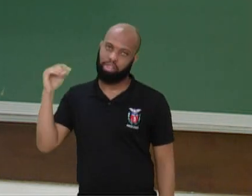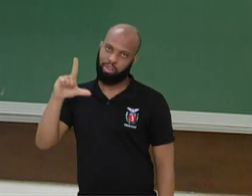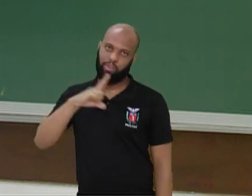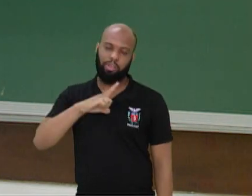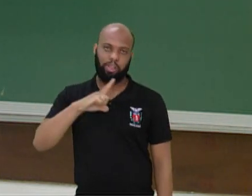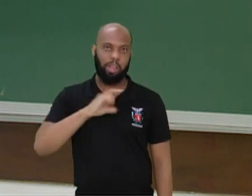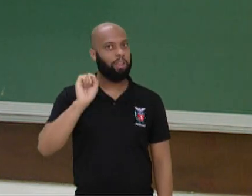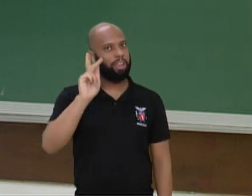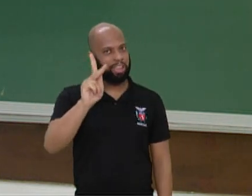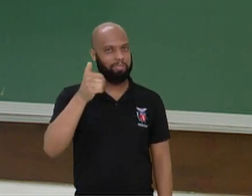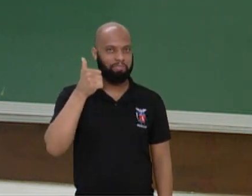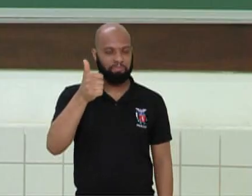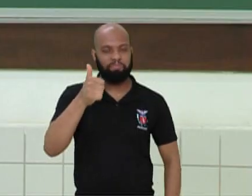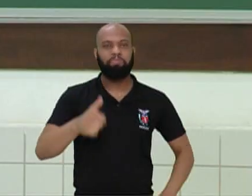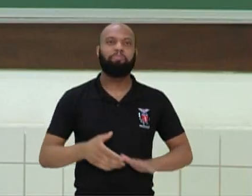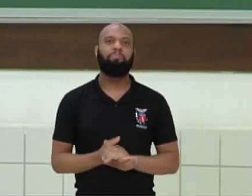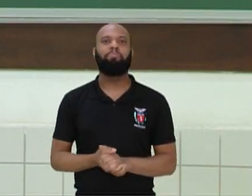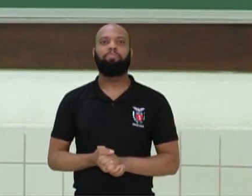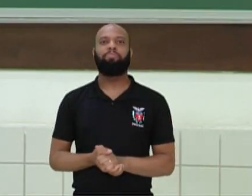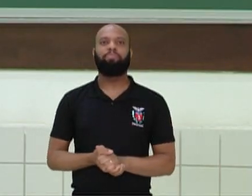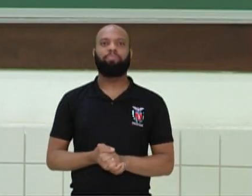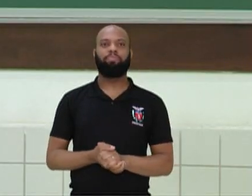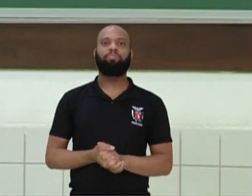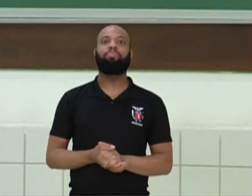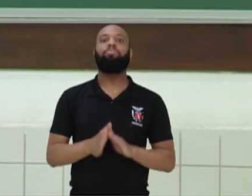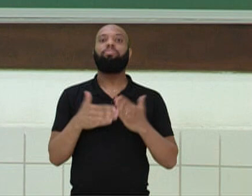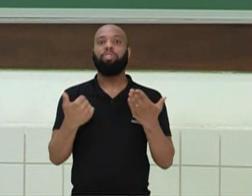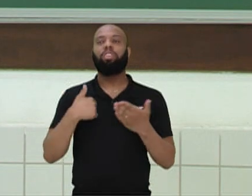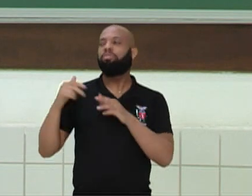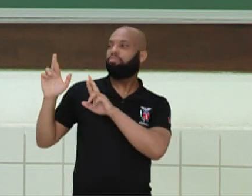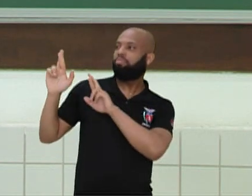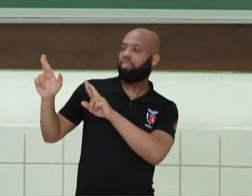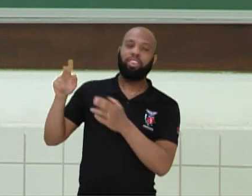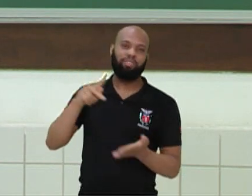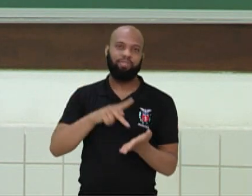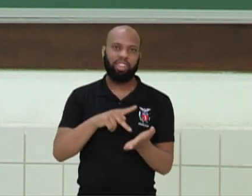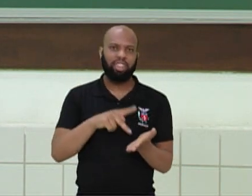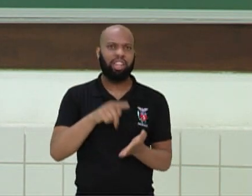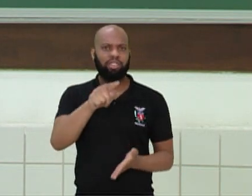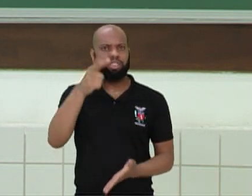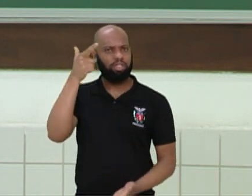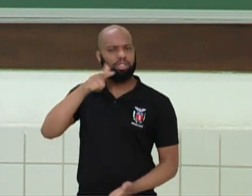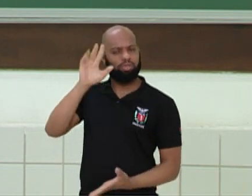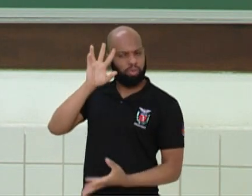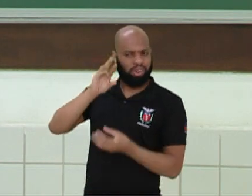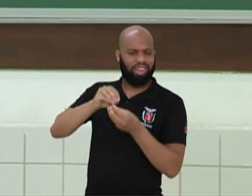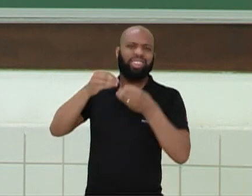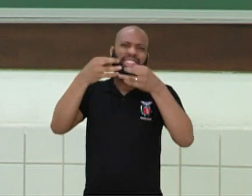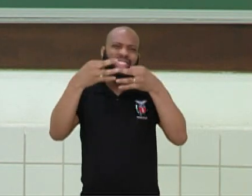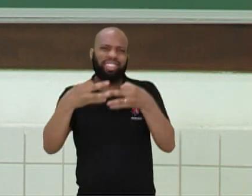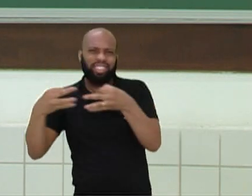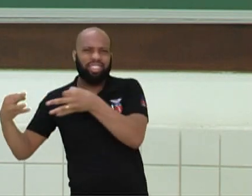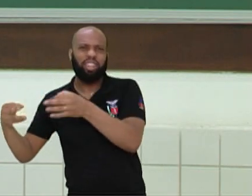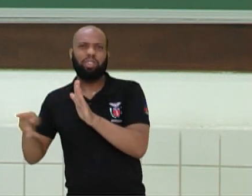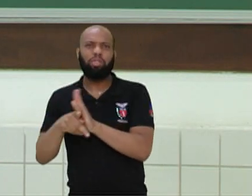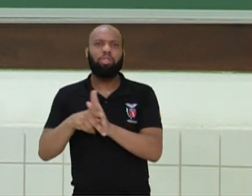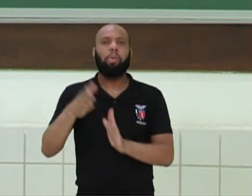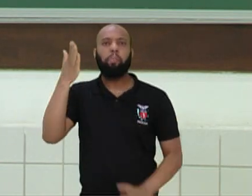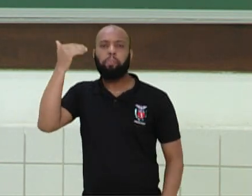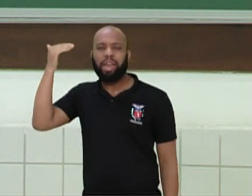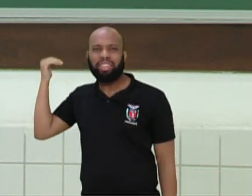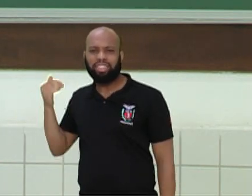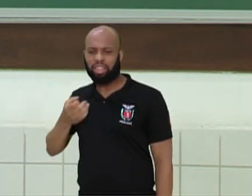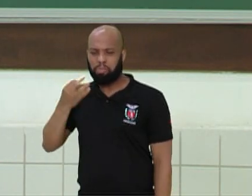no passado, ok? Bem, eu espero realmente que vocês tenham entendido um pouquinho do pretérito imperfeito